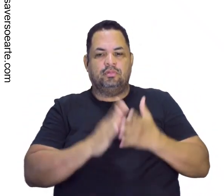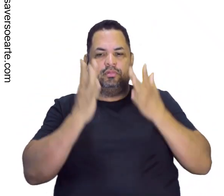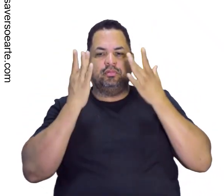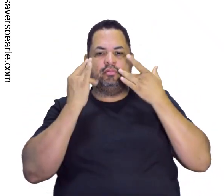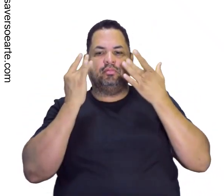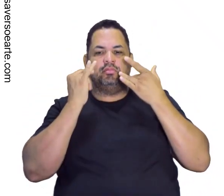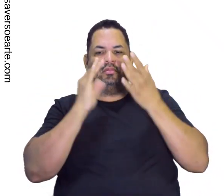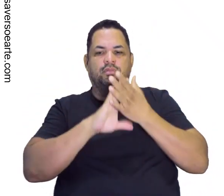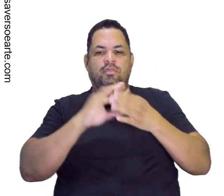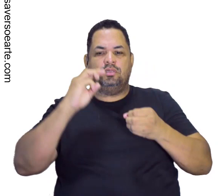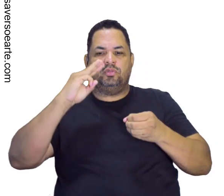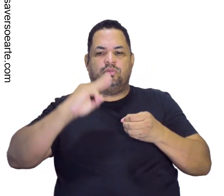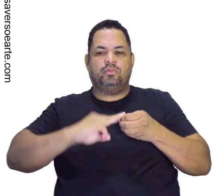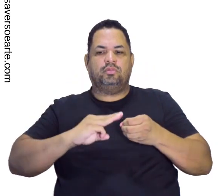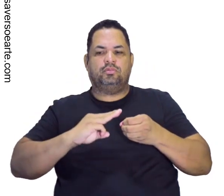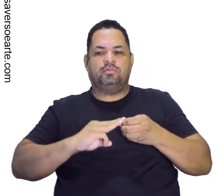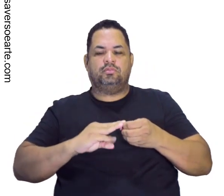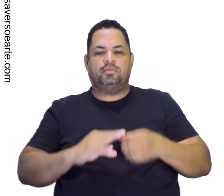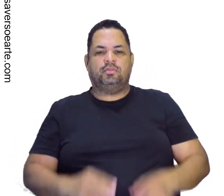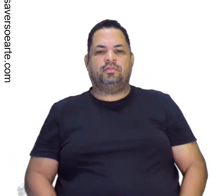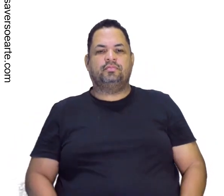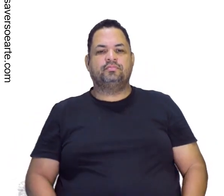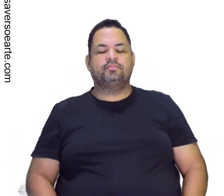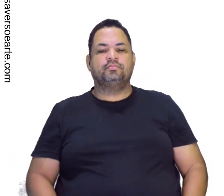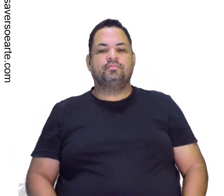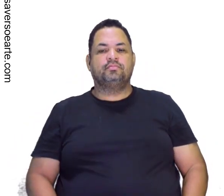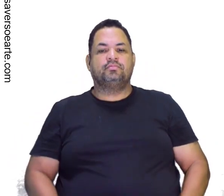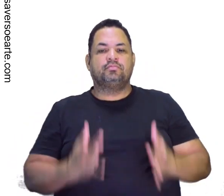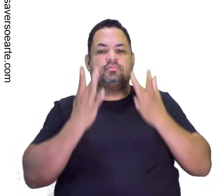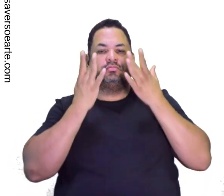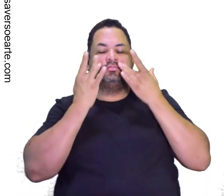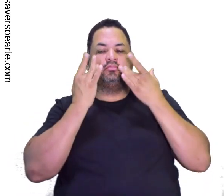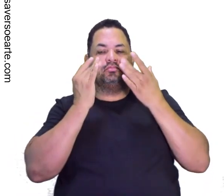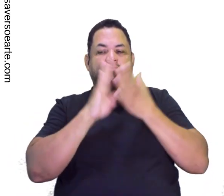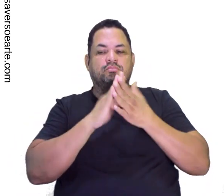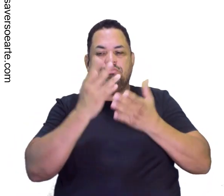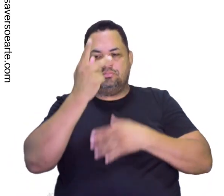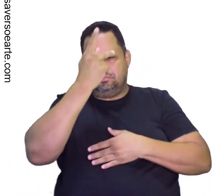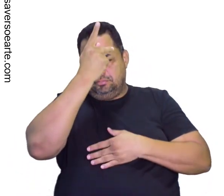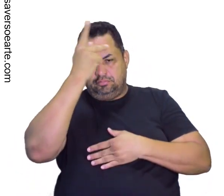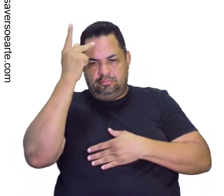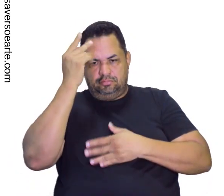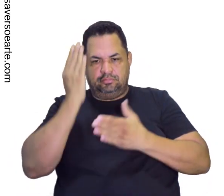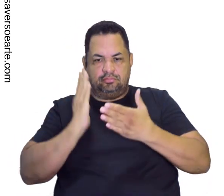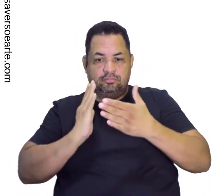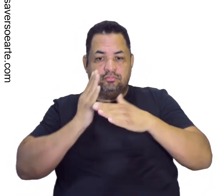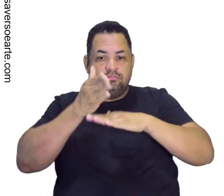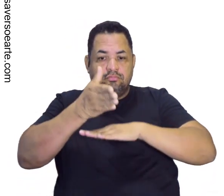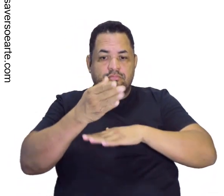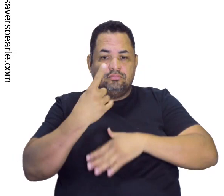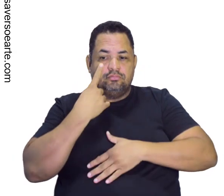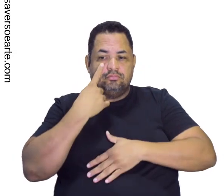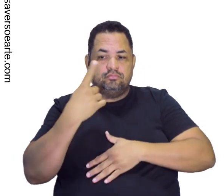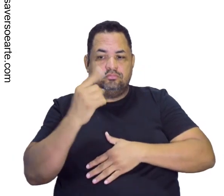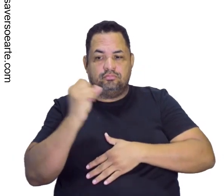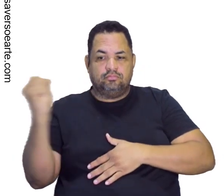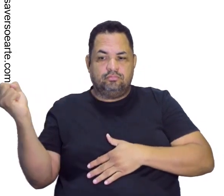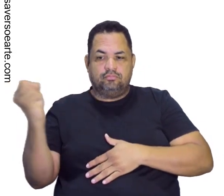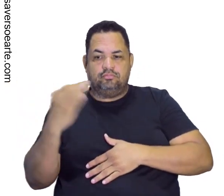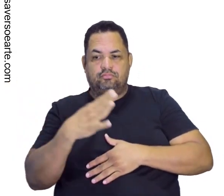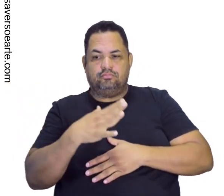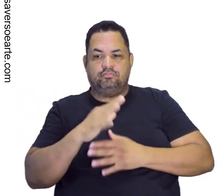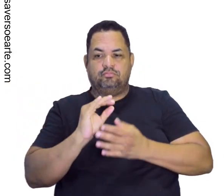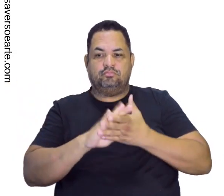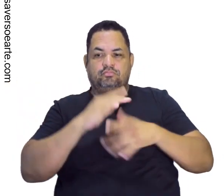teatro municipal Então nesse teatro aí as pessoas podiam ir para ver essa nova